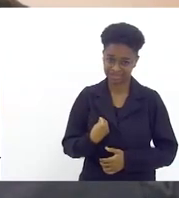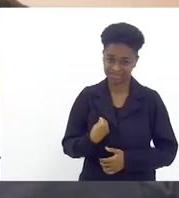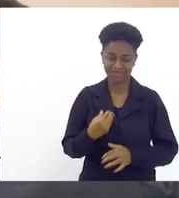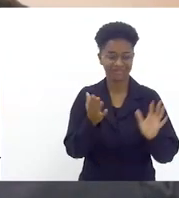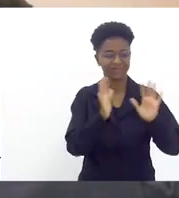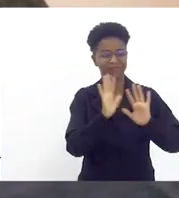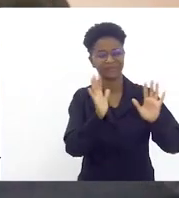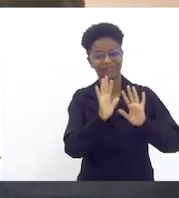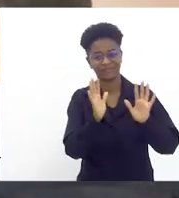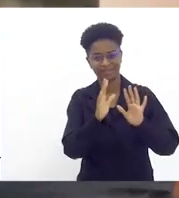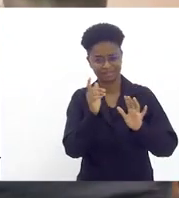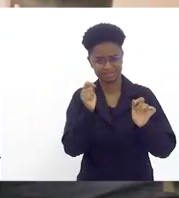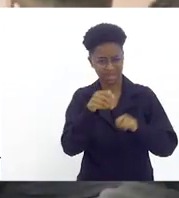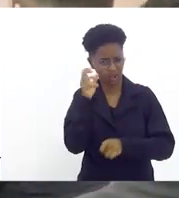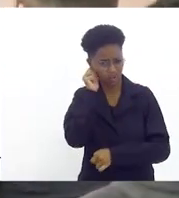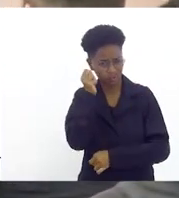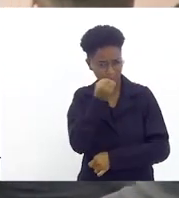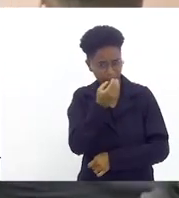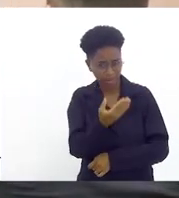Olá, estão me